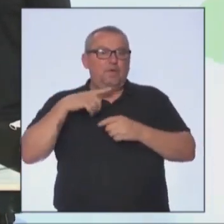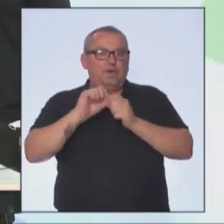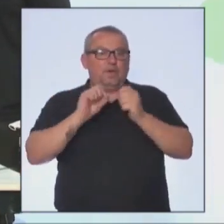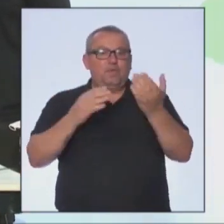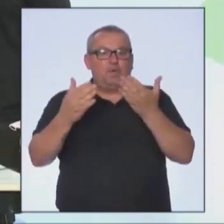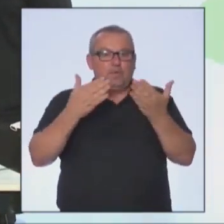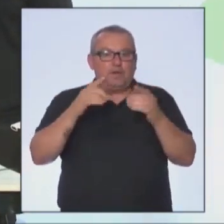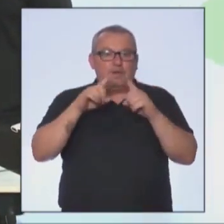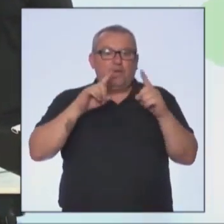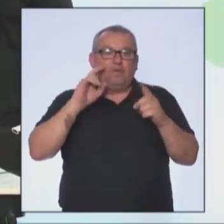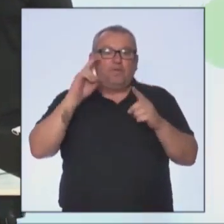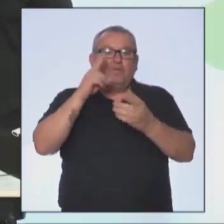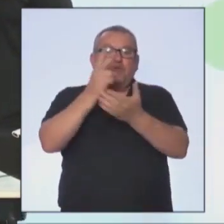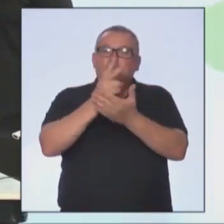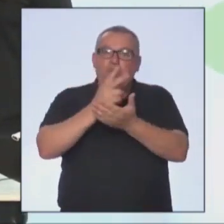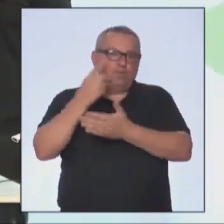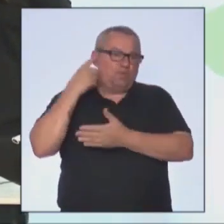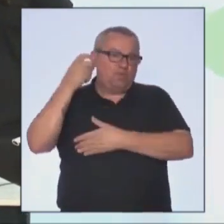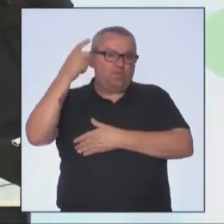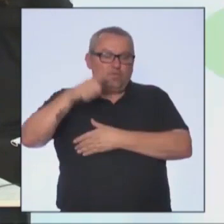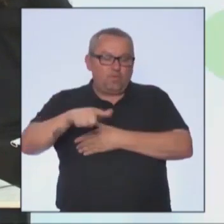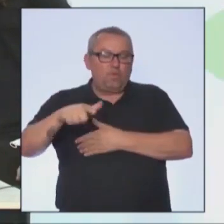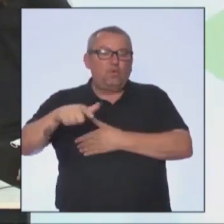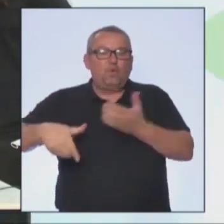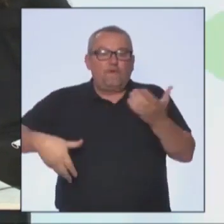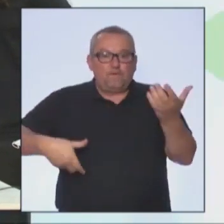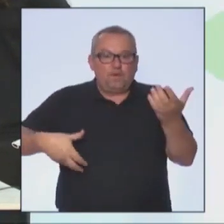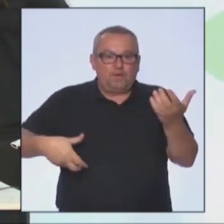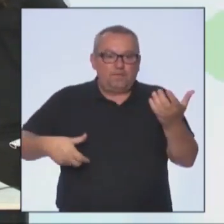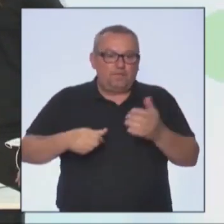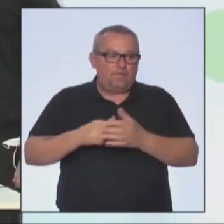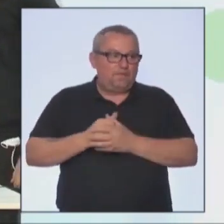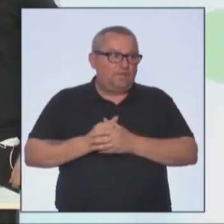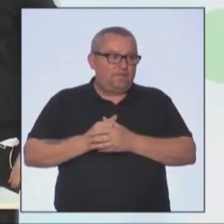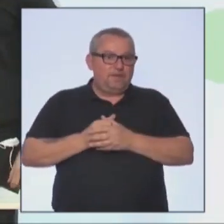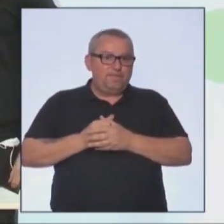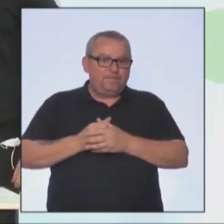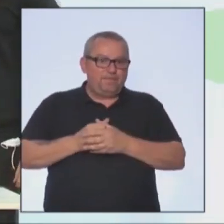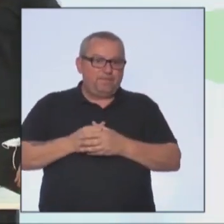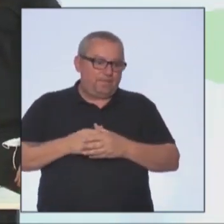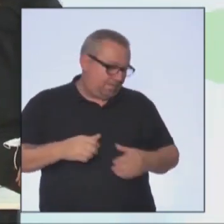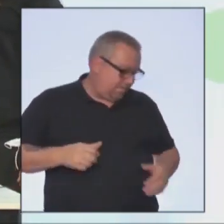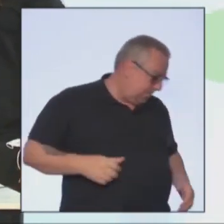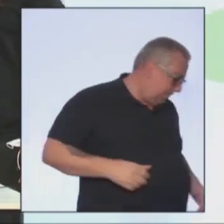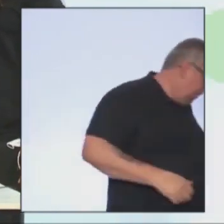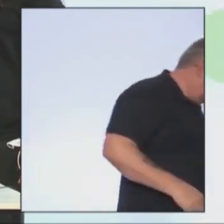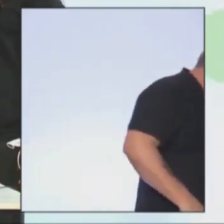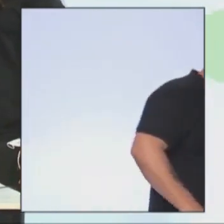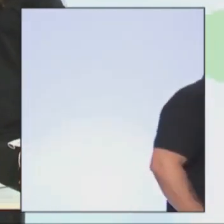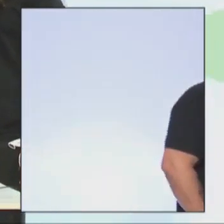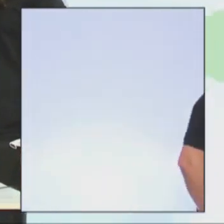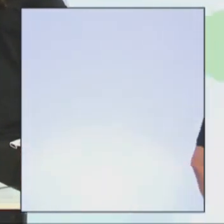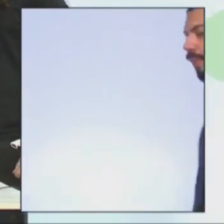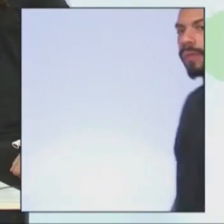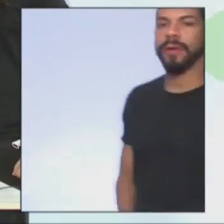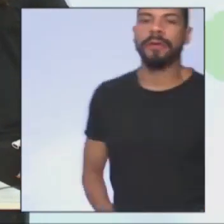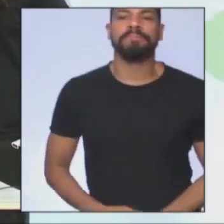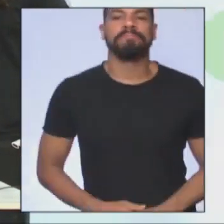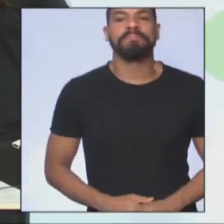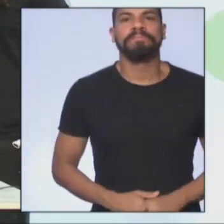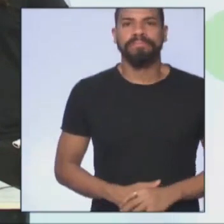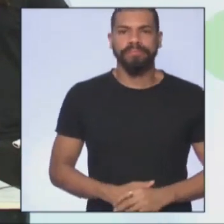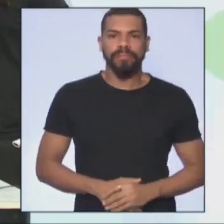comparação. Então, eu ouço o mesmo som de um outro instrumento que já está afinado. Quando eu começo a ouvir esse quando ocorre o fenômeno